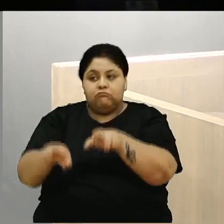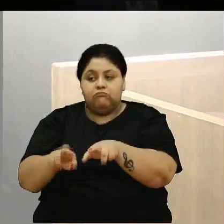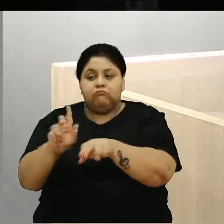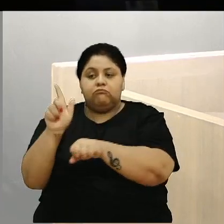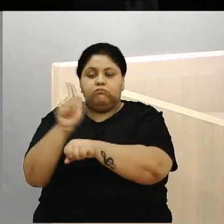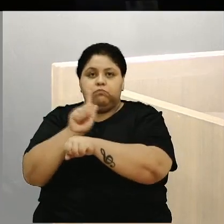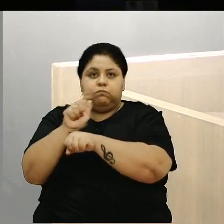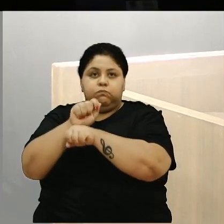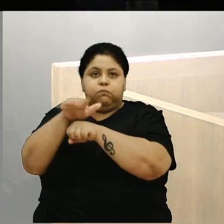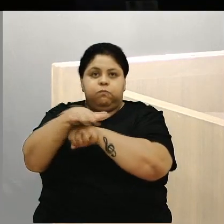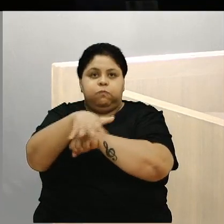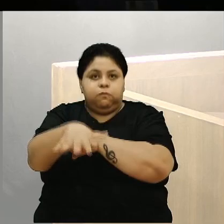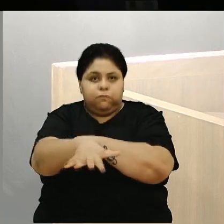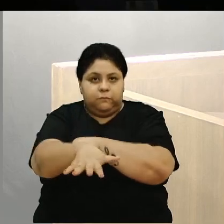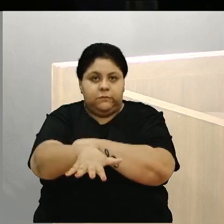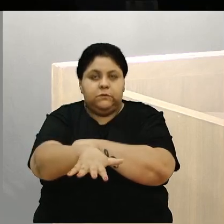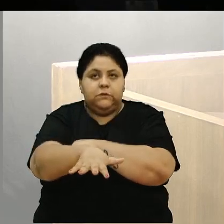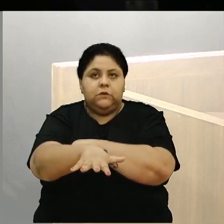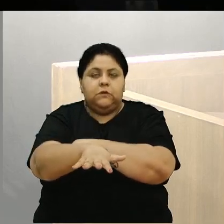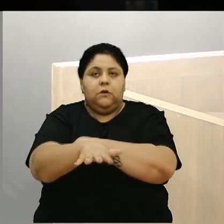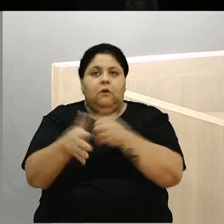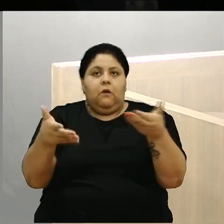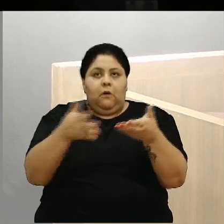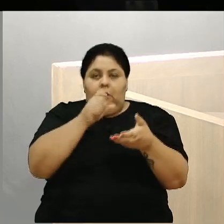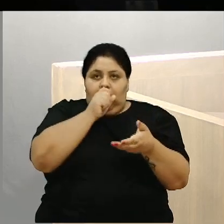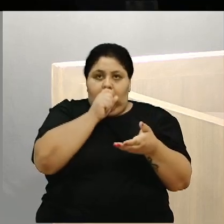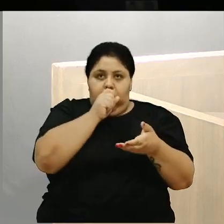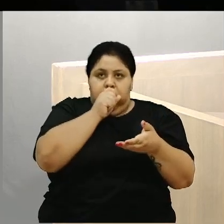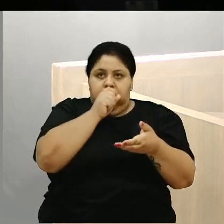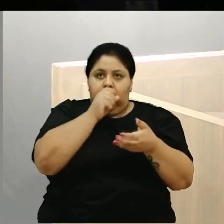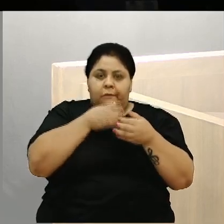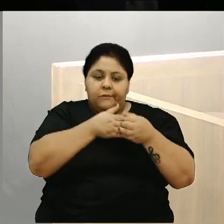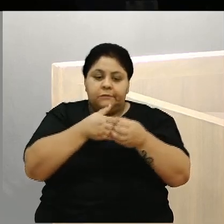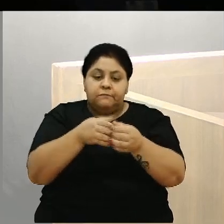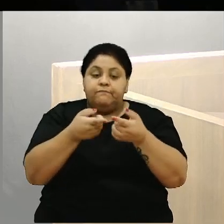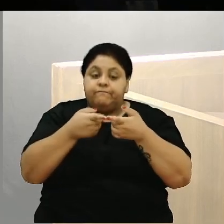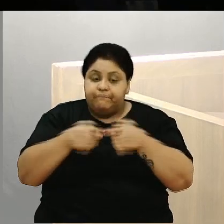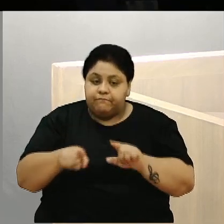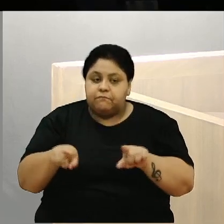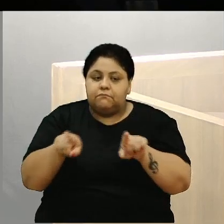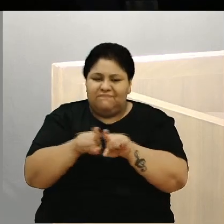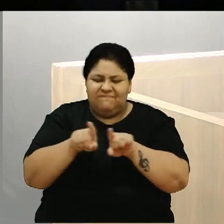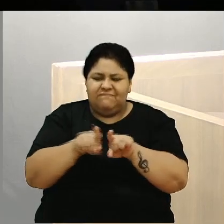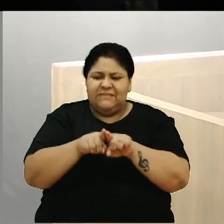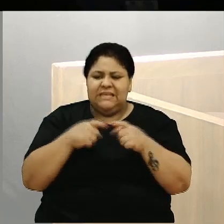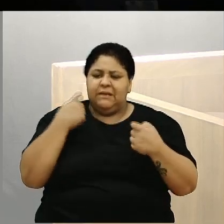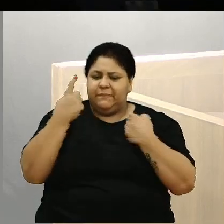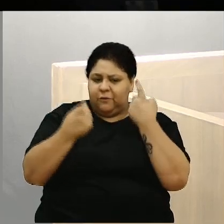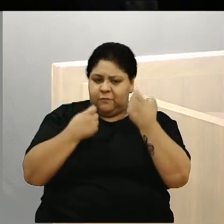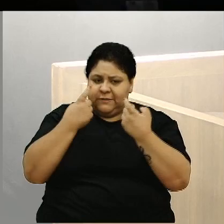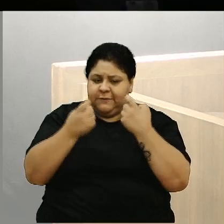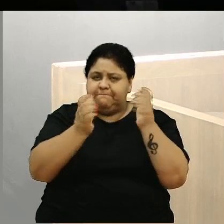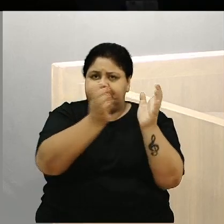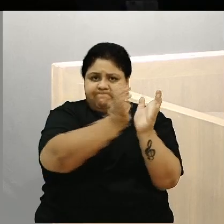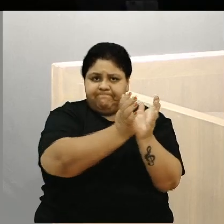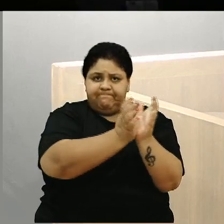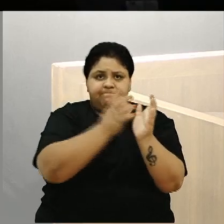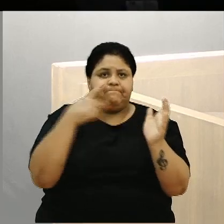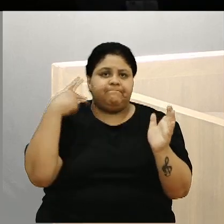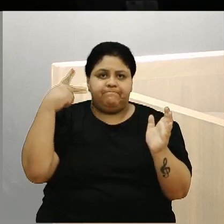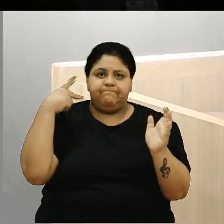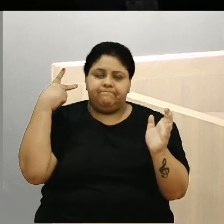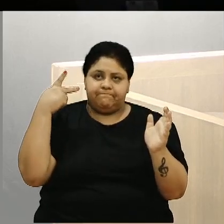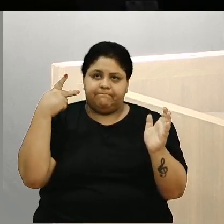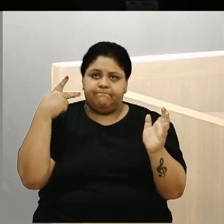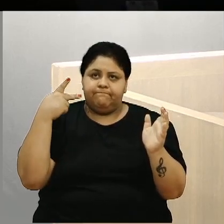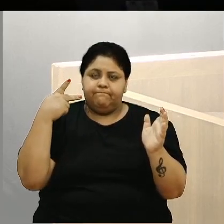Galópolis, e que está sendo, né, totalmente monitorada. E eu preciso dizer aqui da minha preocupação, colegas vereadores, né, porque